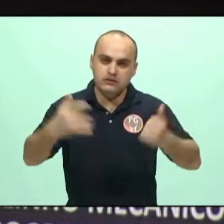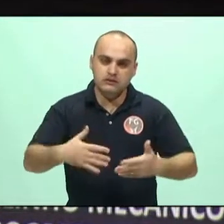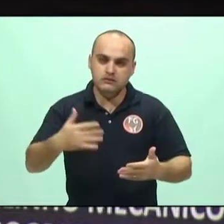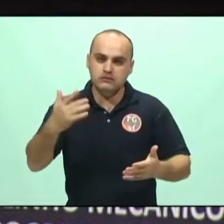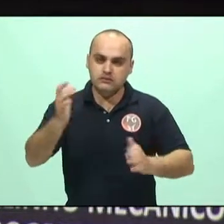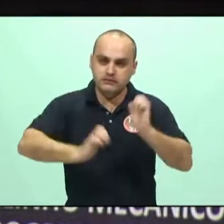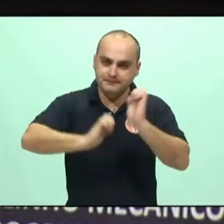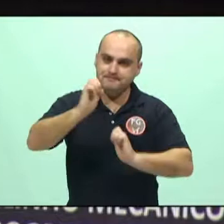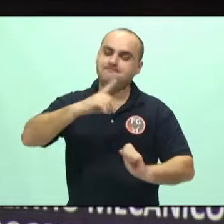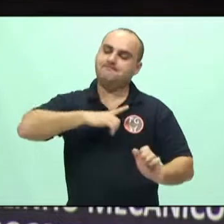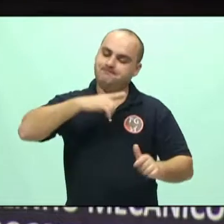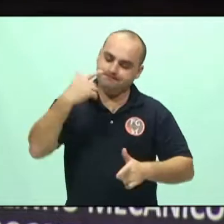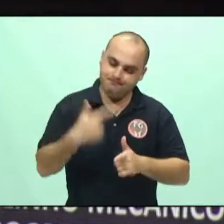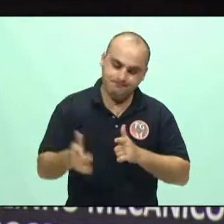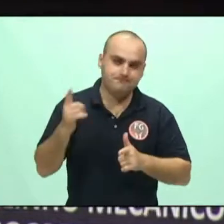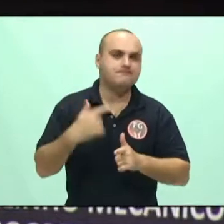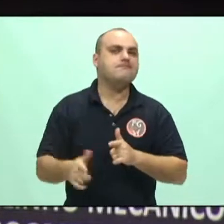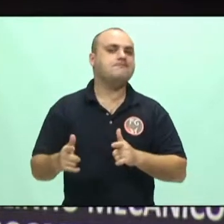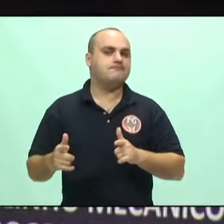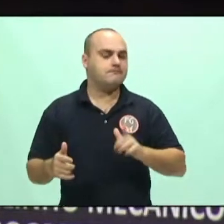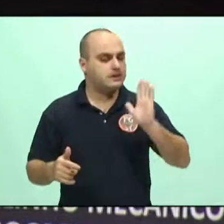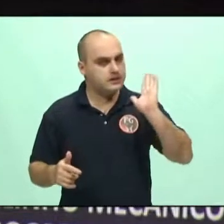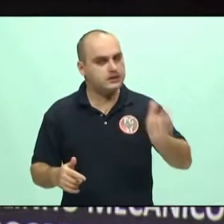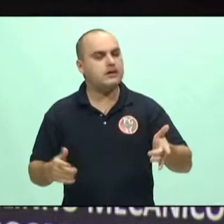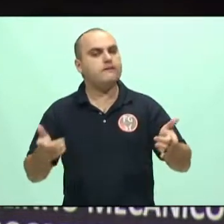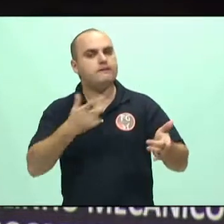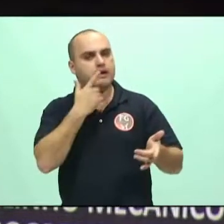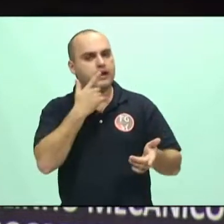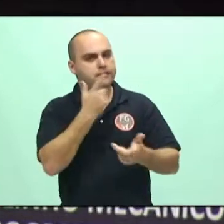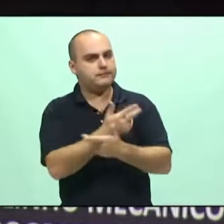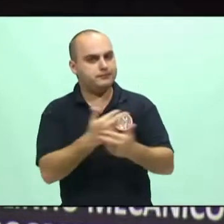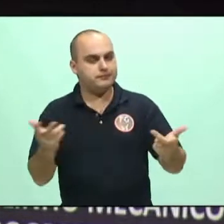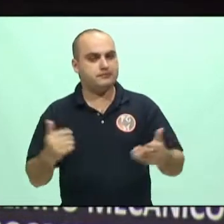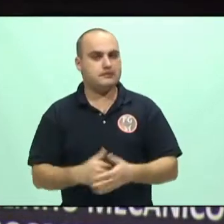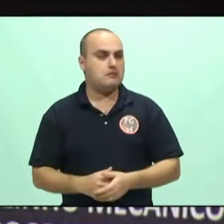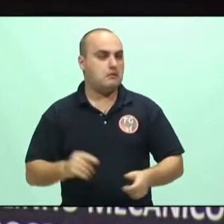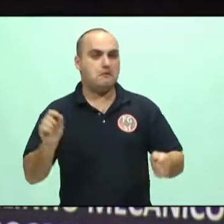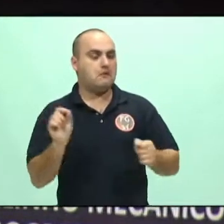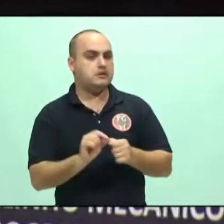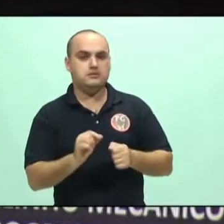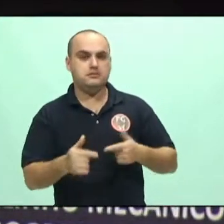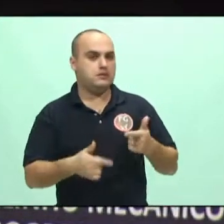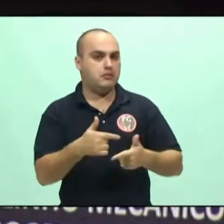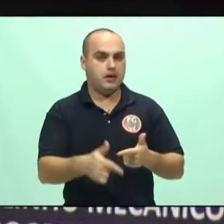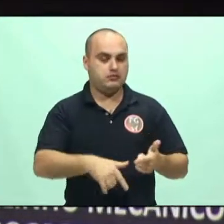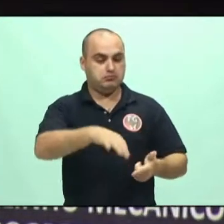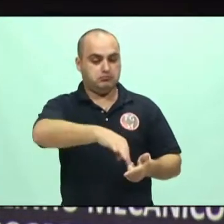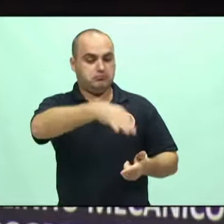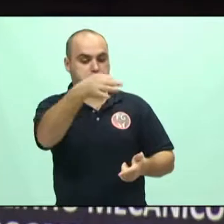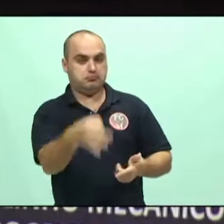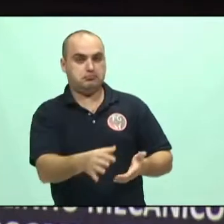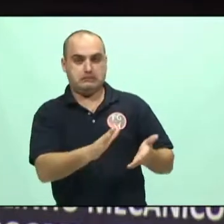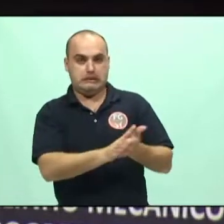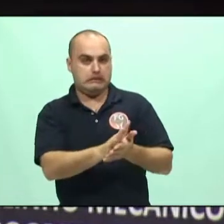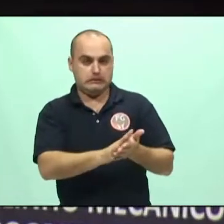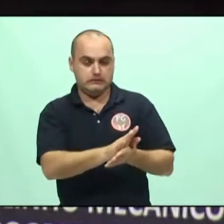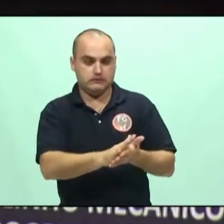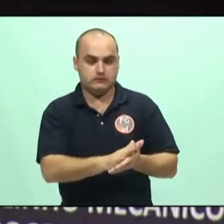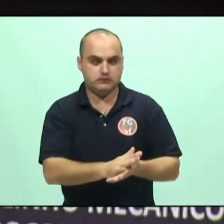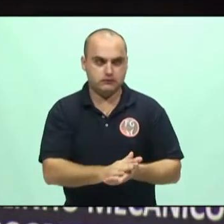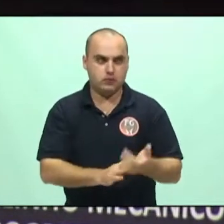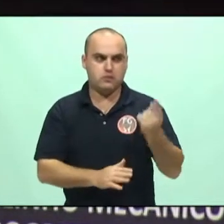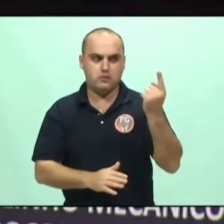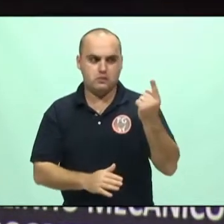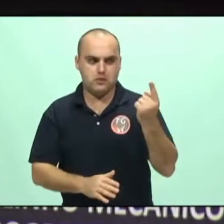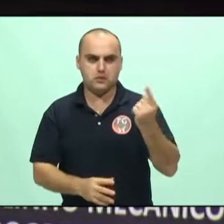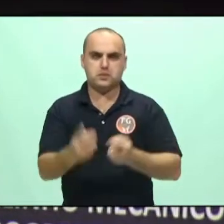apresentava problema e ela não fazia o serviço de maneira adequada ou não foi uma